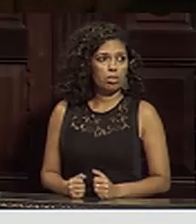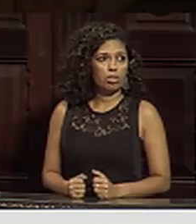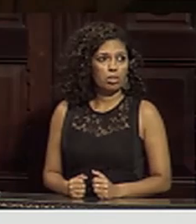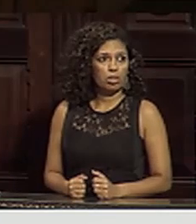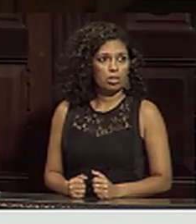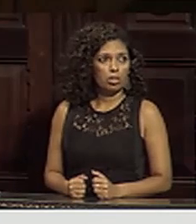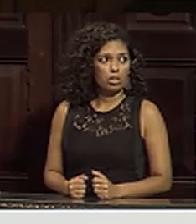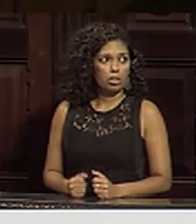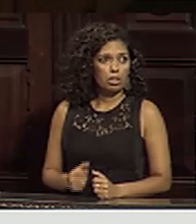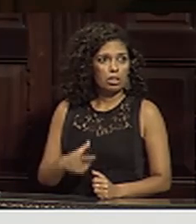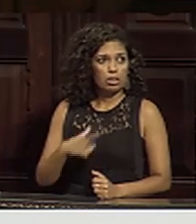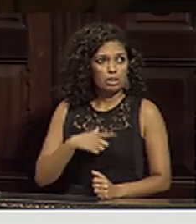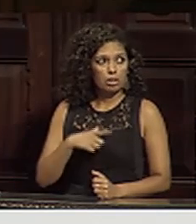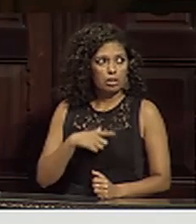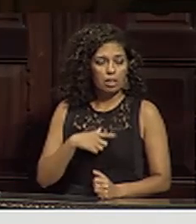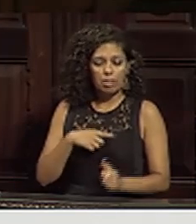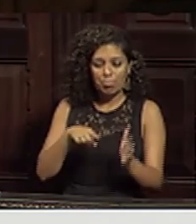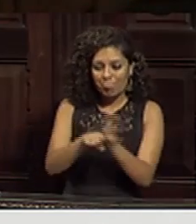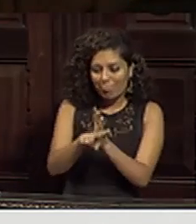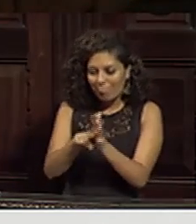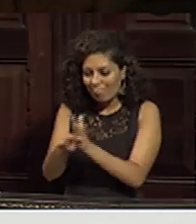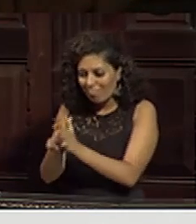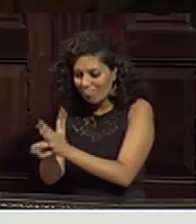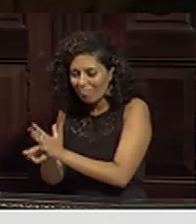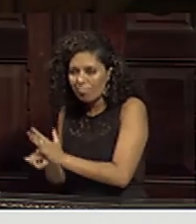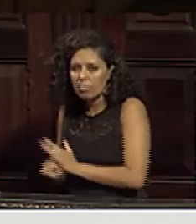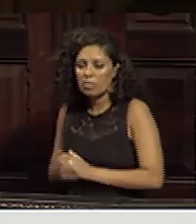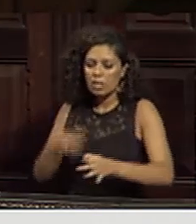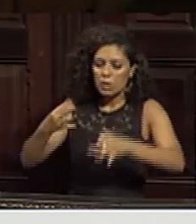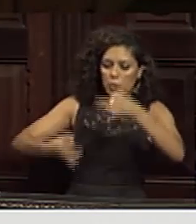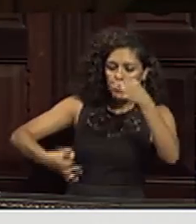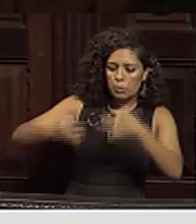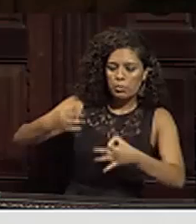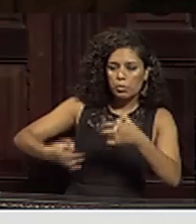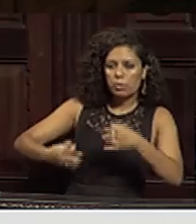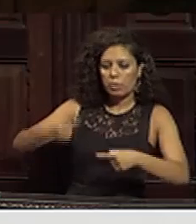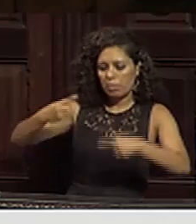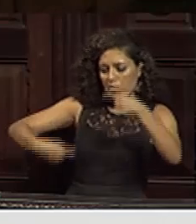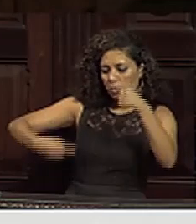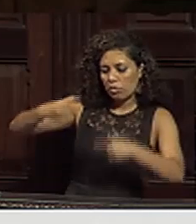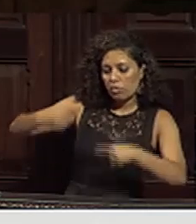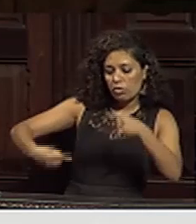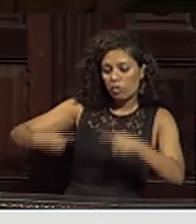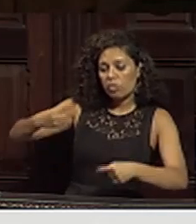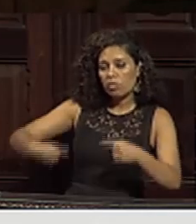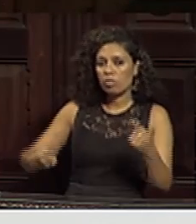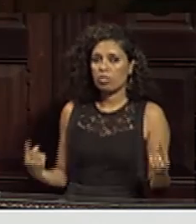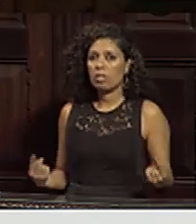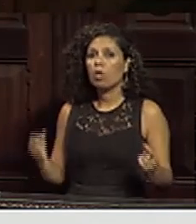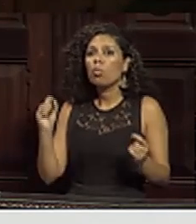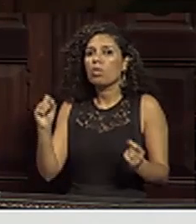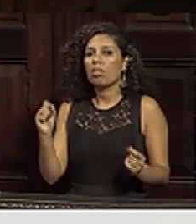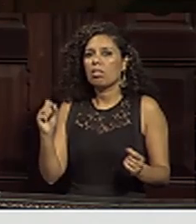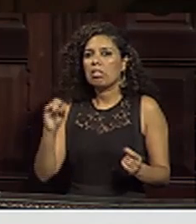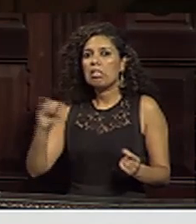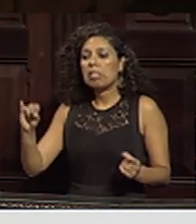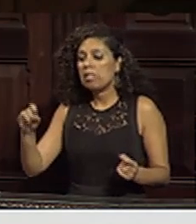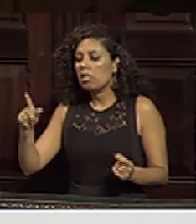a discussão se pauta se os princípios expressos em